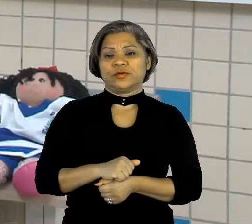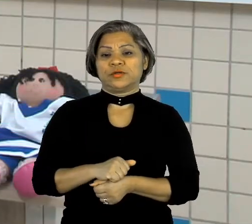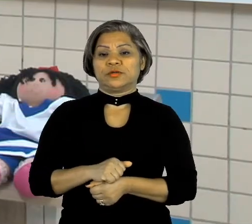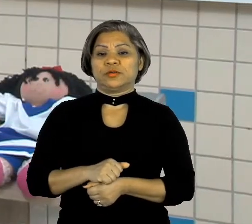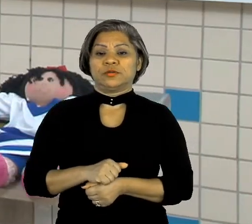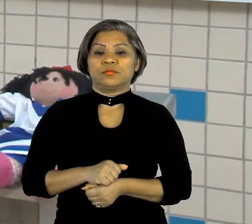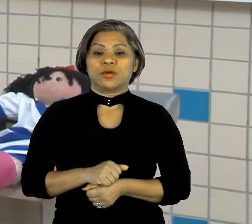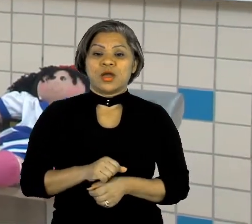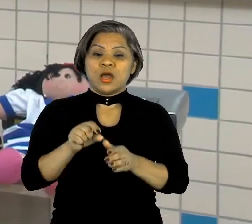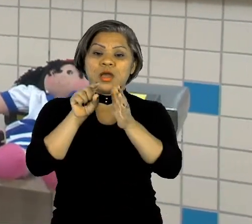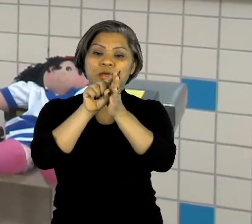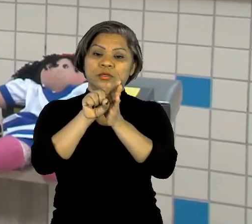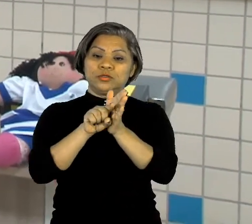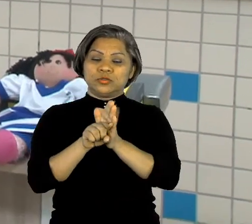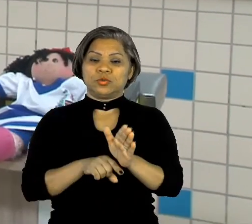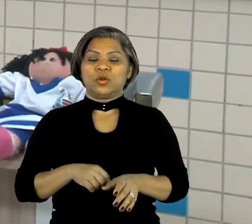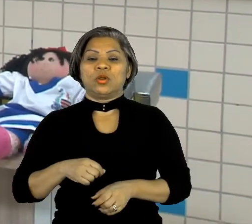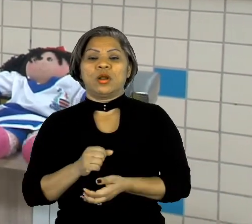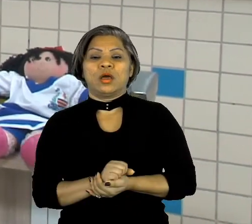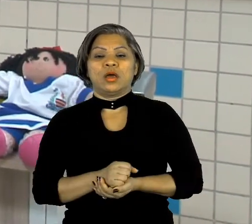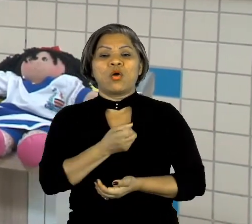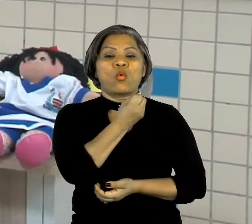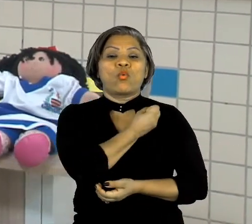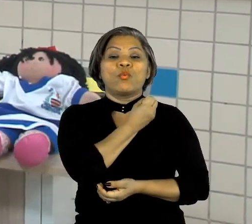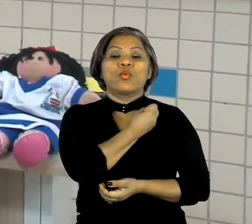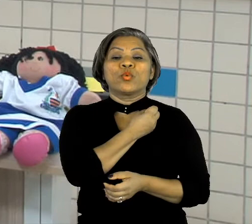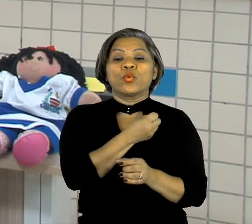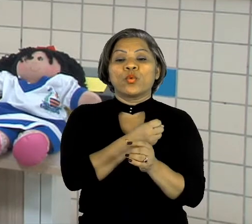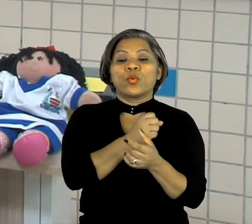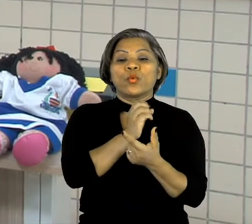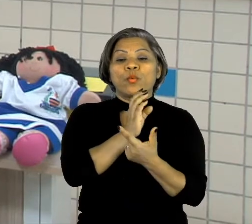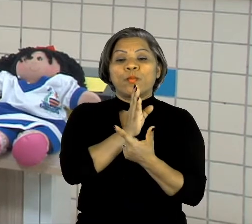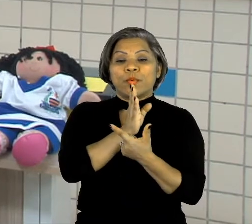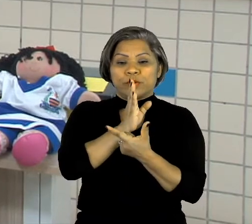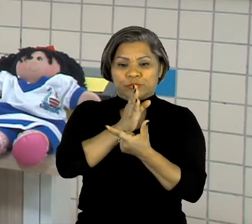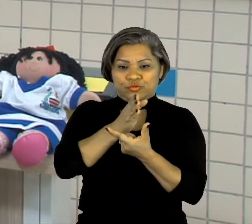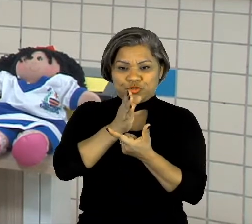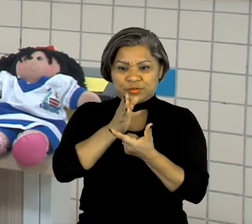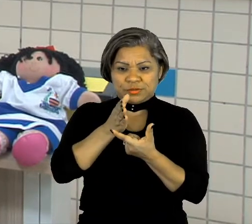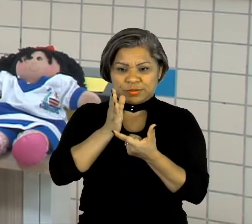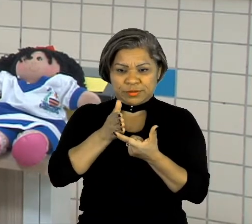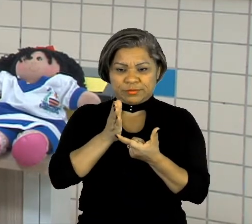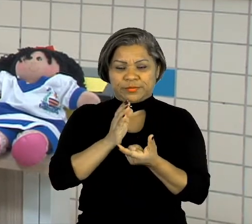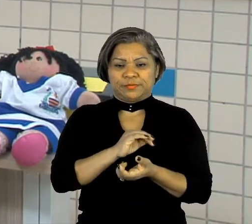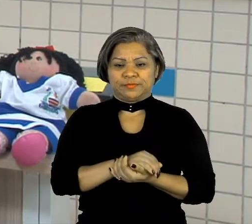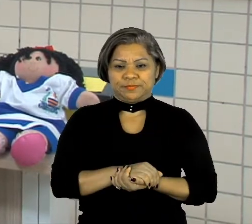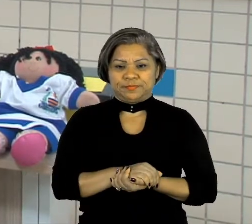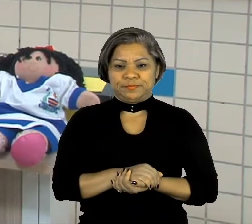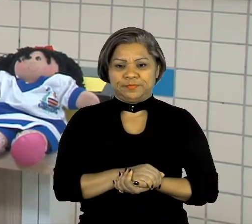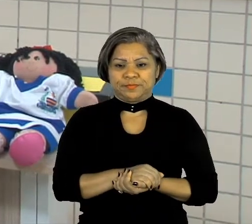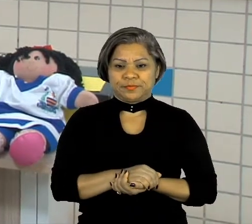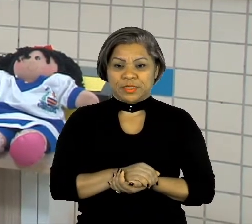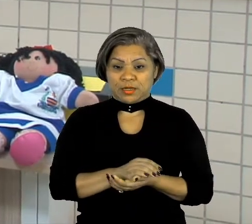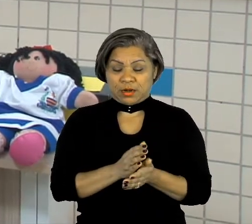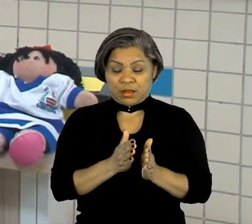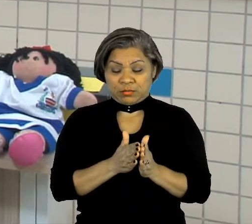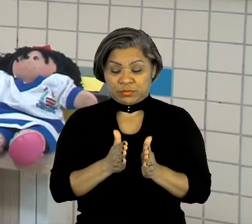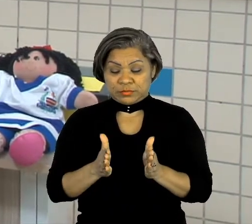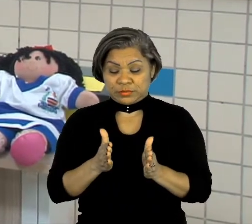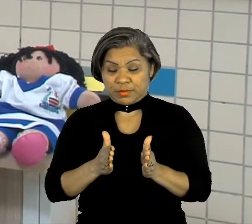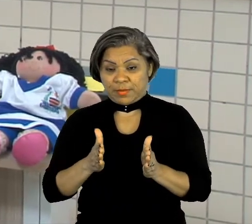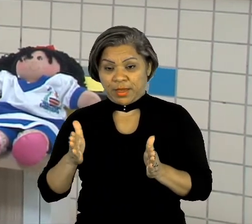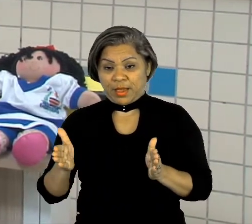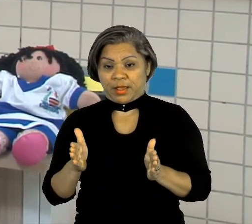sobre número de sílaba. Olha aqui, nós vamos separar essas palavras aqui,